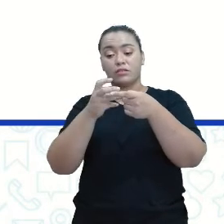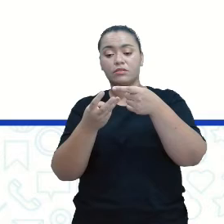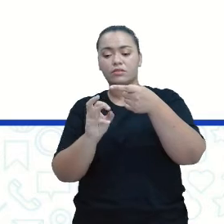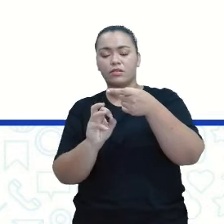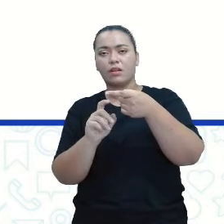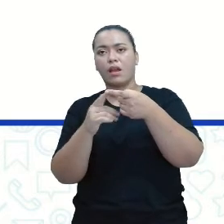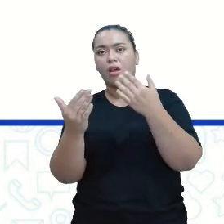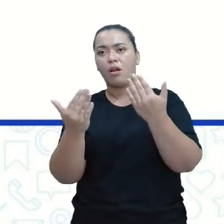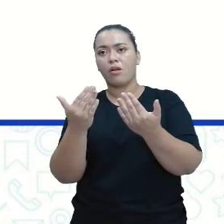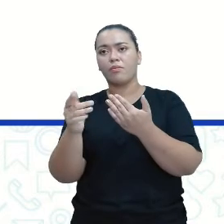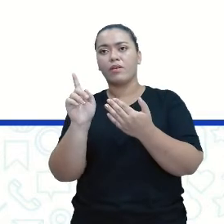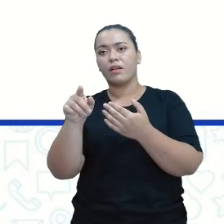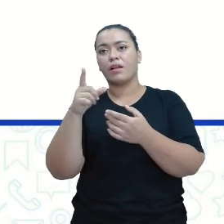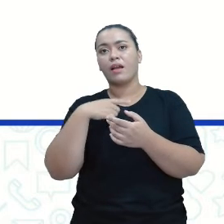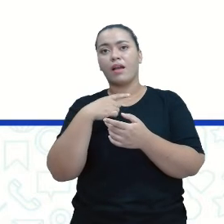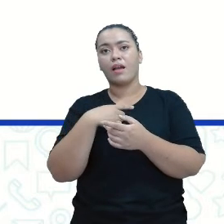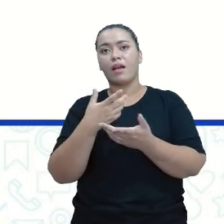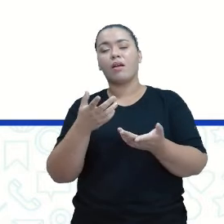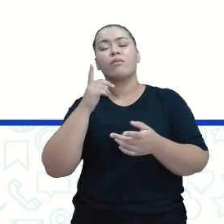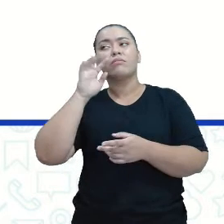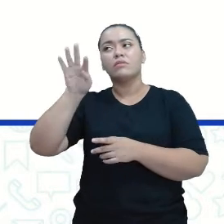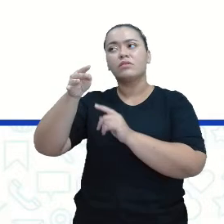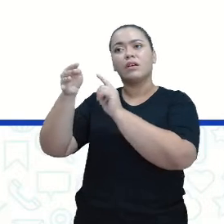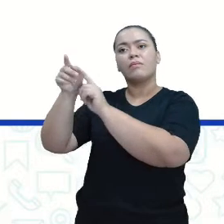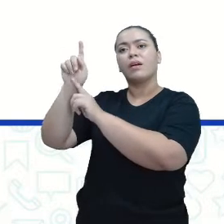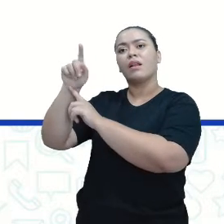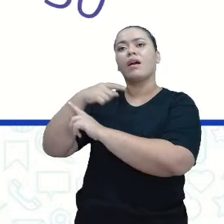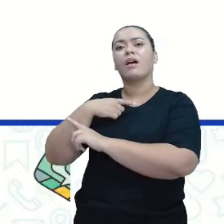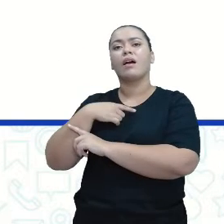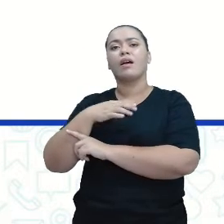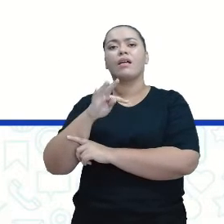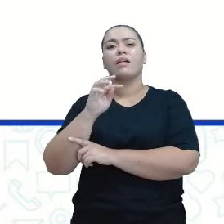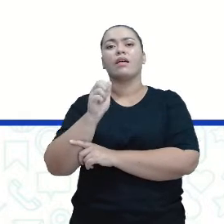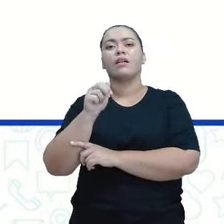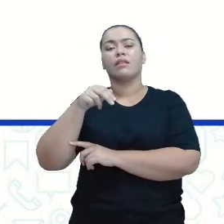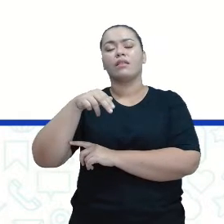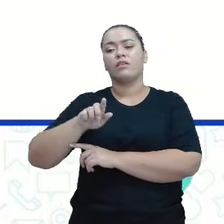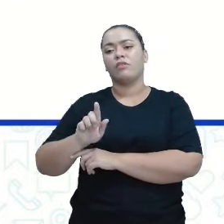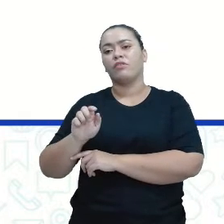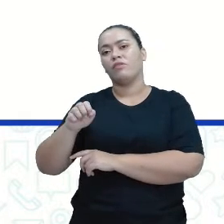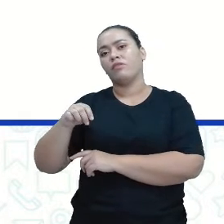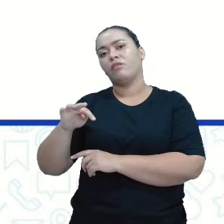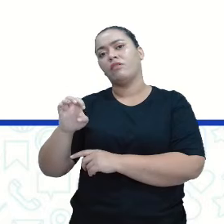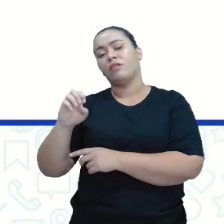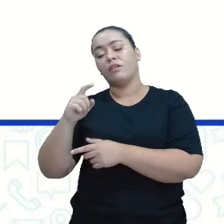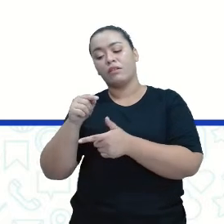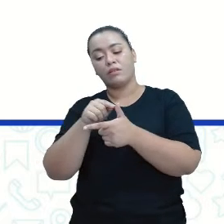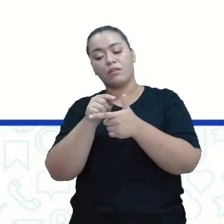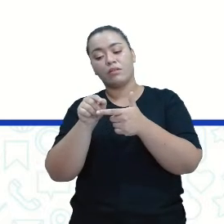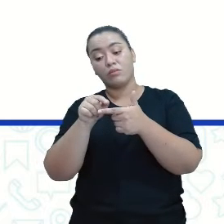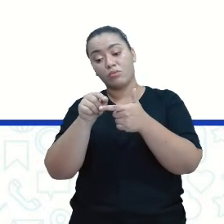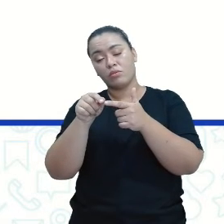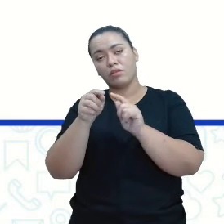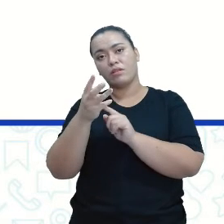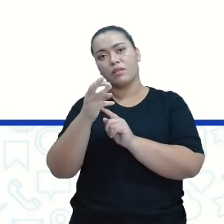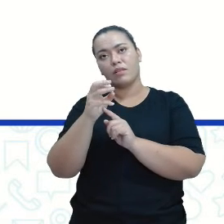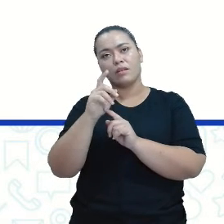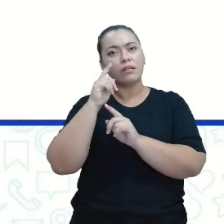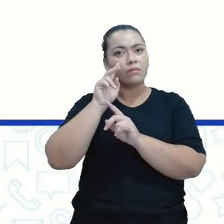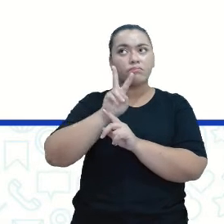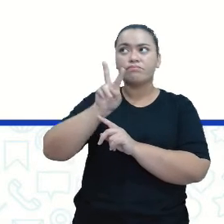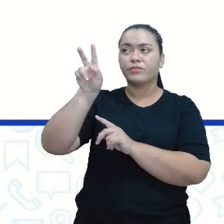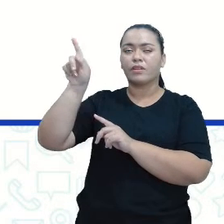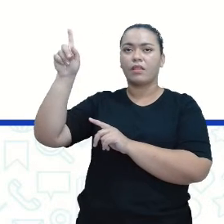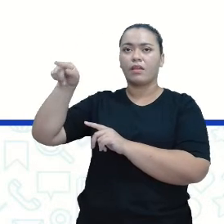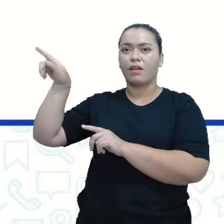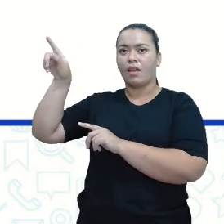com a comparação da razão que aparece na tabela, que vai ser igual ali a raiz de 3 sobre 3. E aí, ó, é uma reação